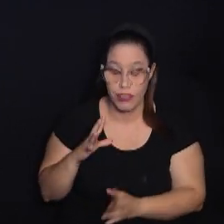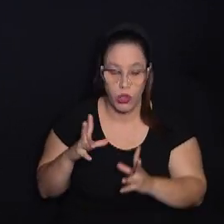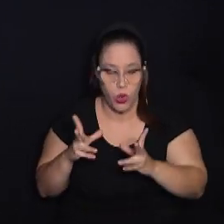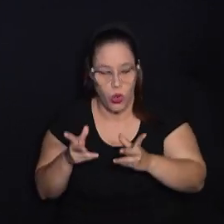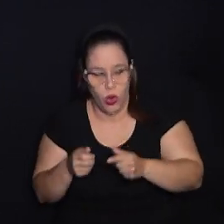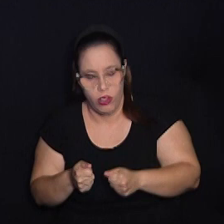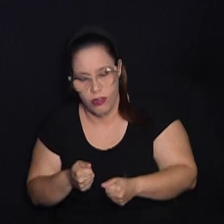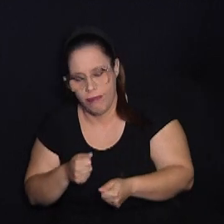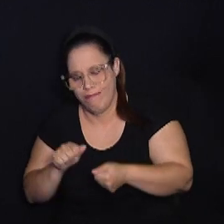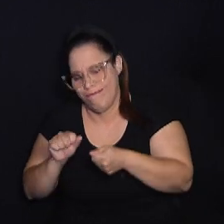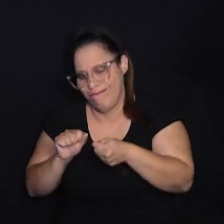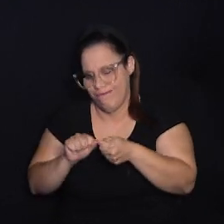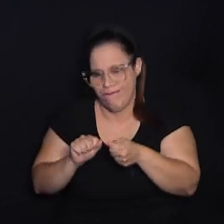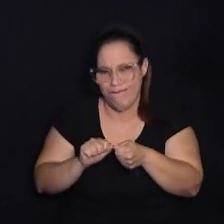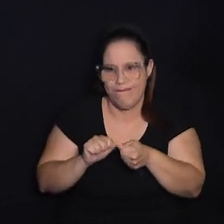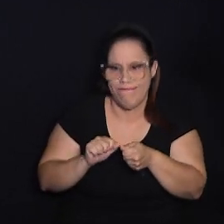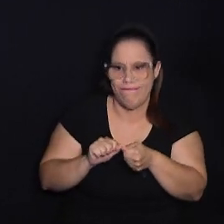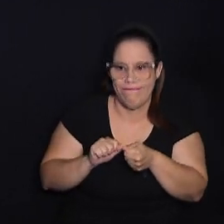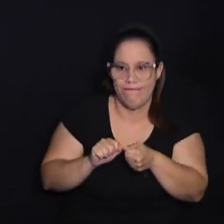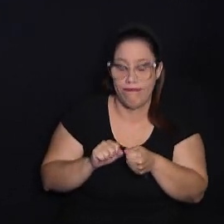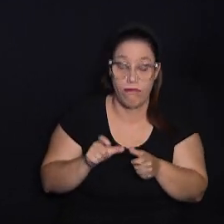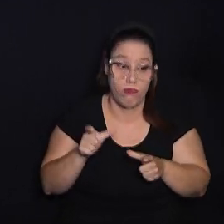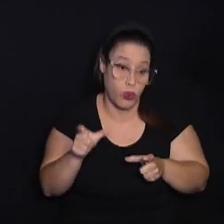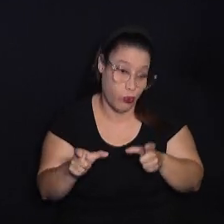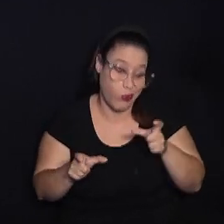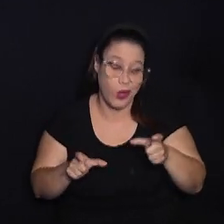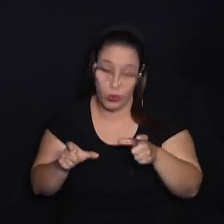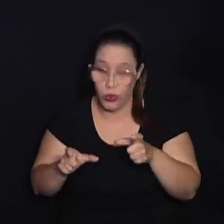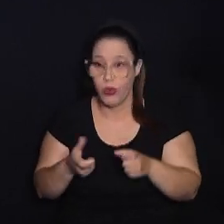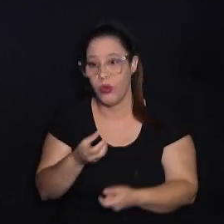nós fazemos, nós lidamos com pessoas, com vida.